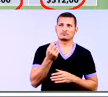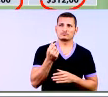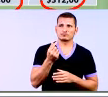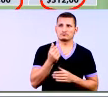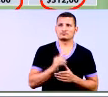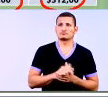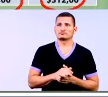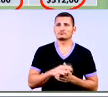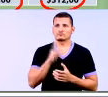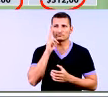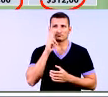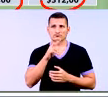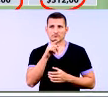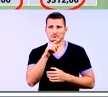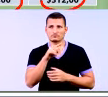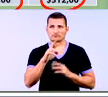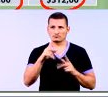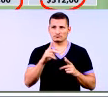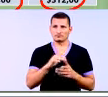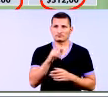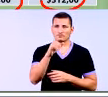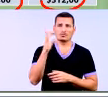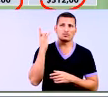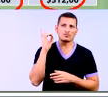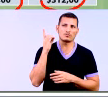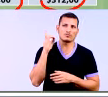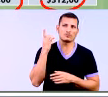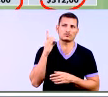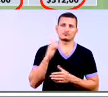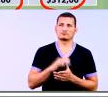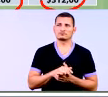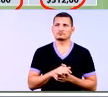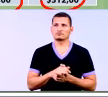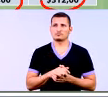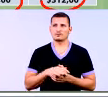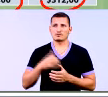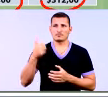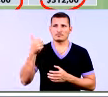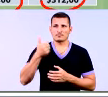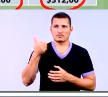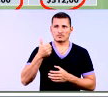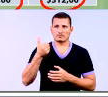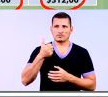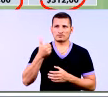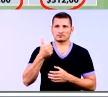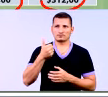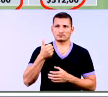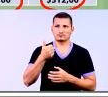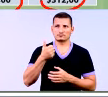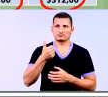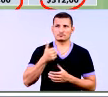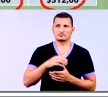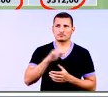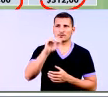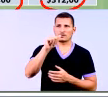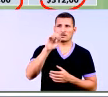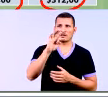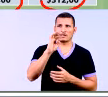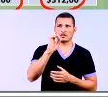a diferença aqui, esses preços estão em dólar, mas se você pegar desse primeiro aqui, que é um Atom,